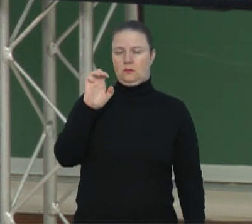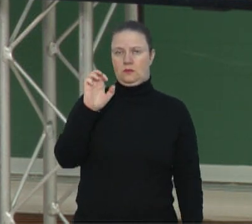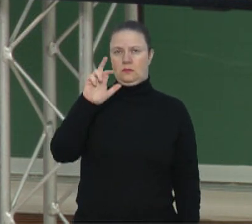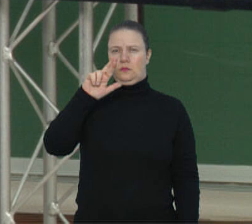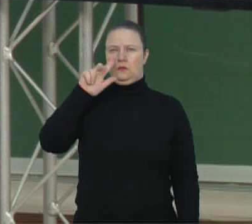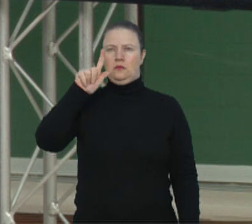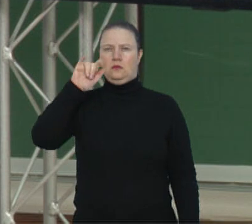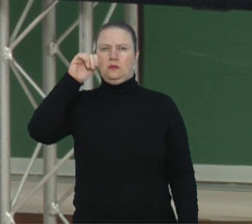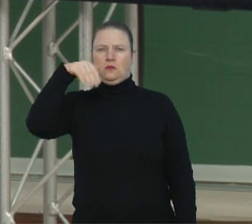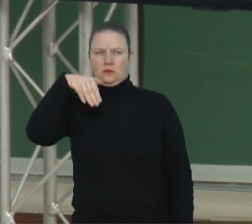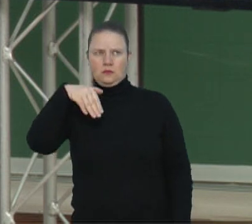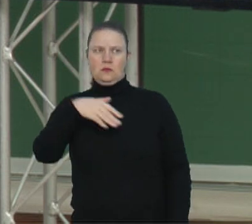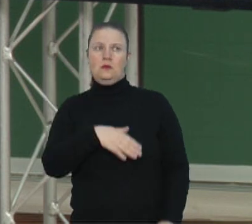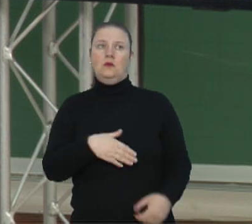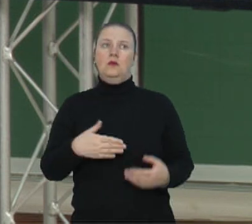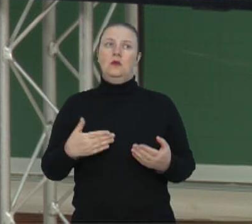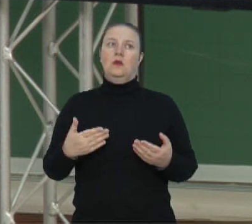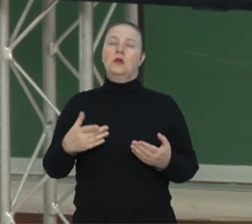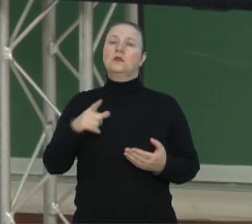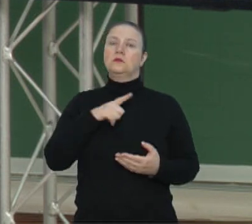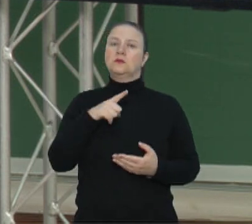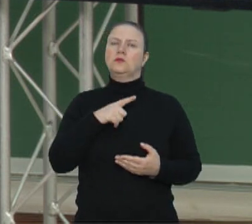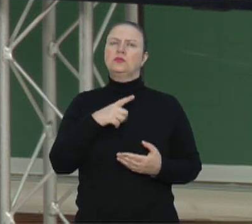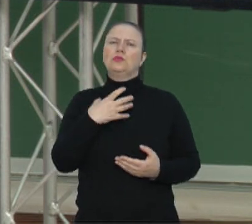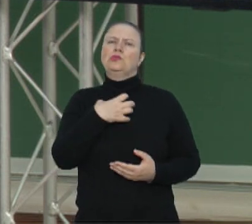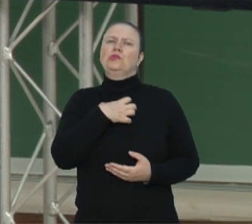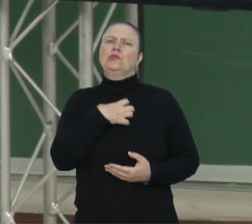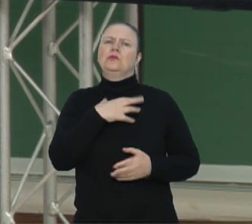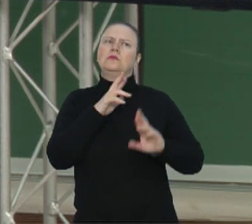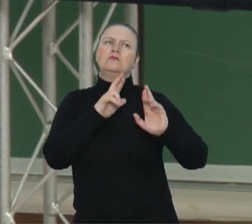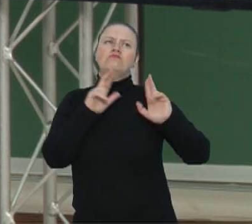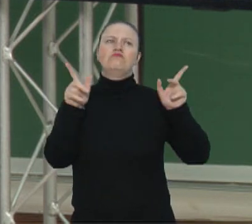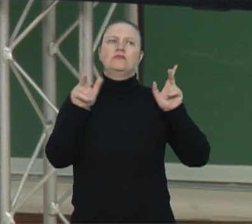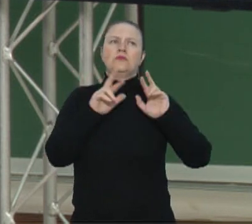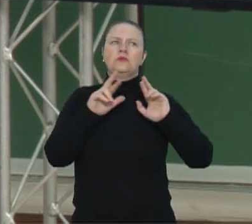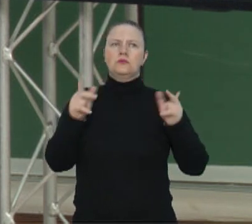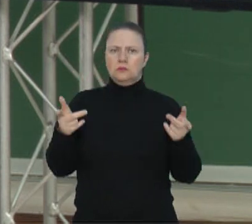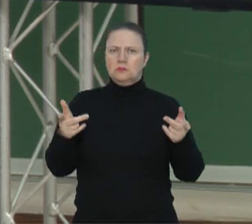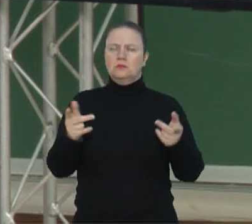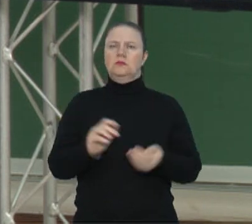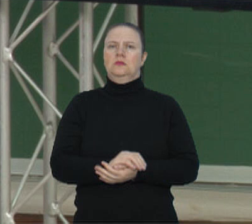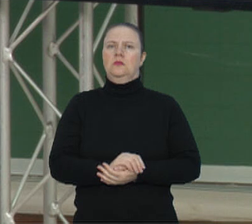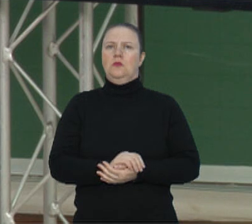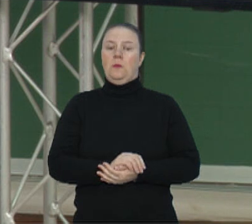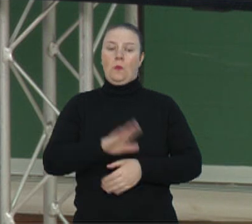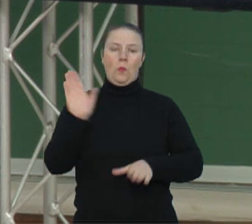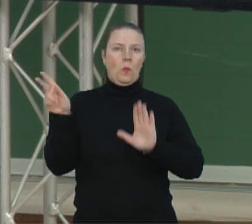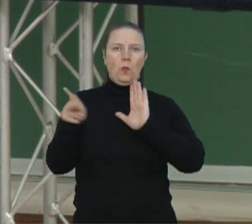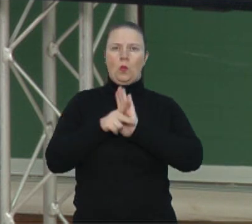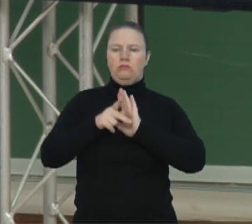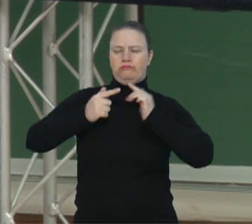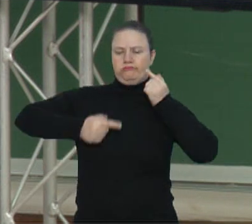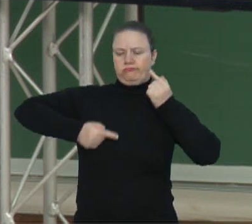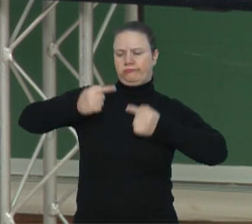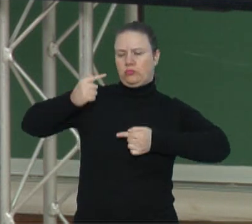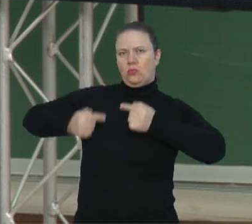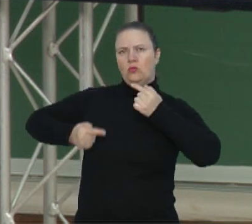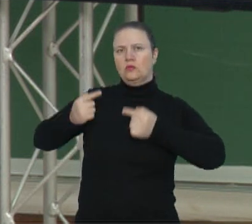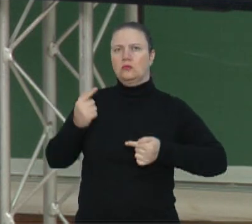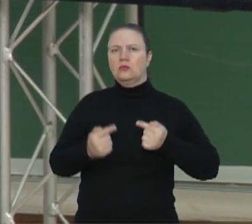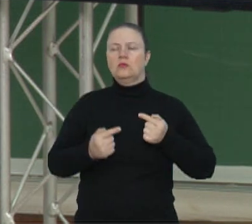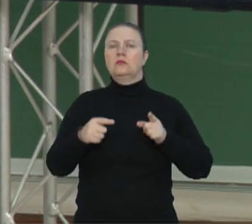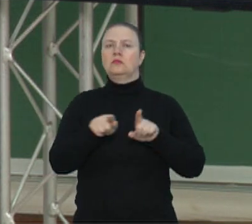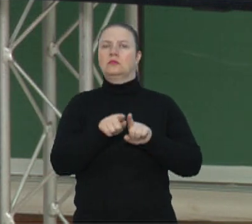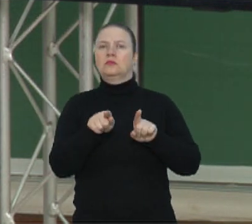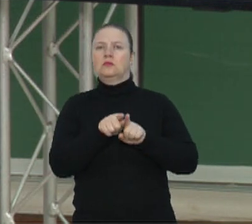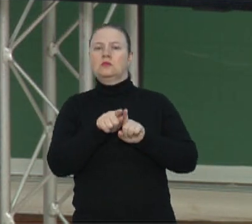né, Suíça, eles têm uma atenção mais politizada, assim, até pelas